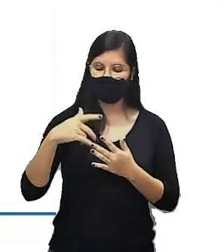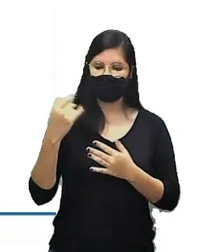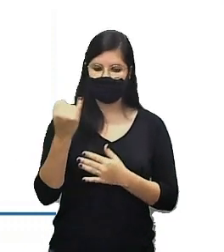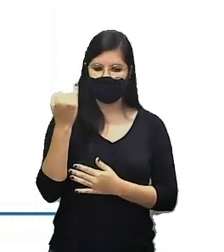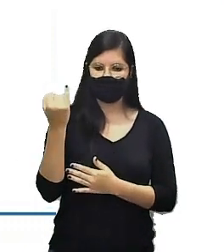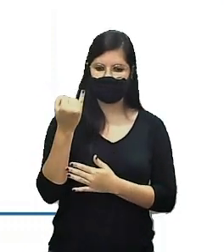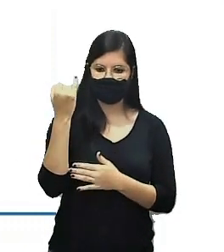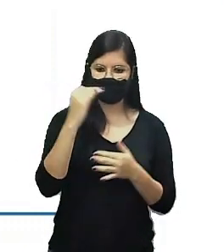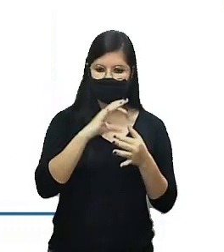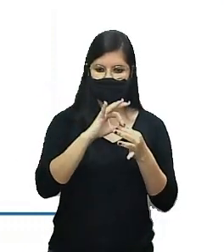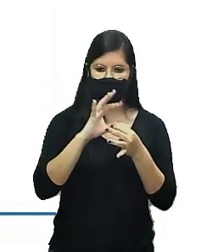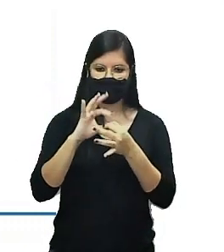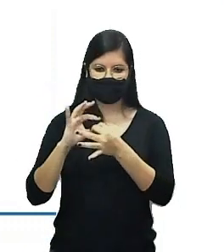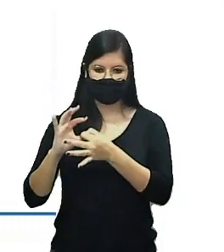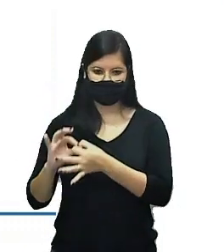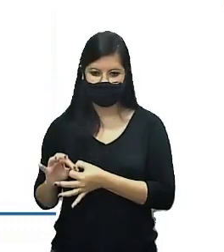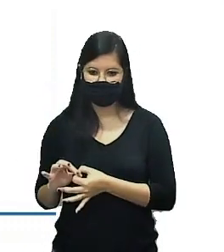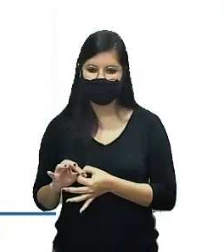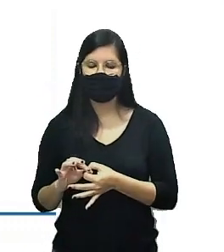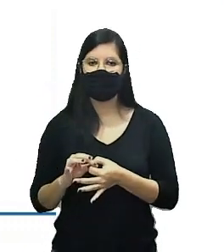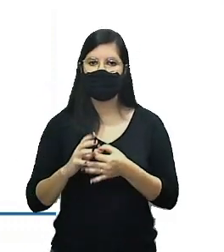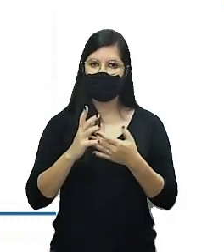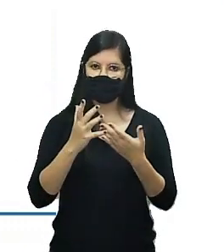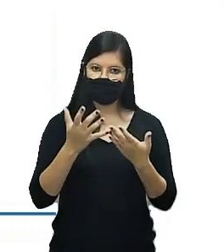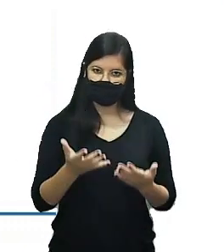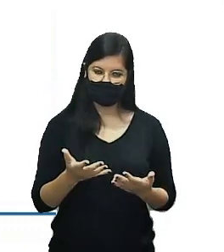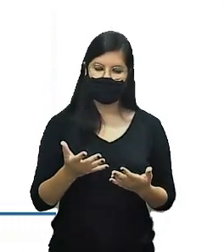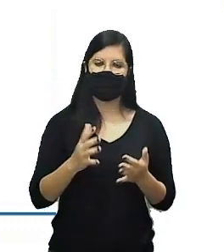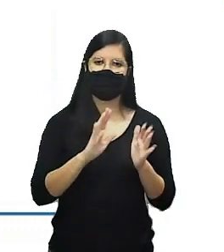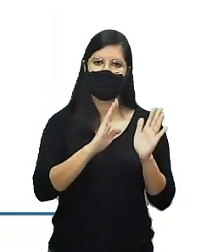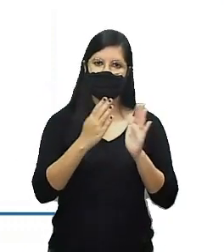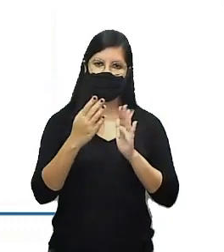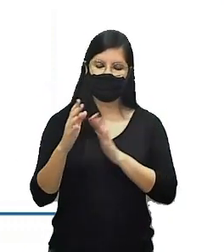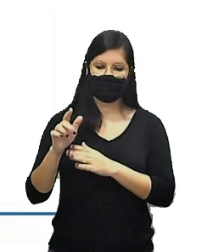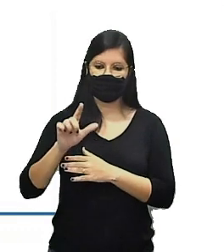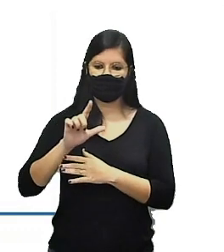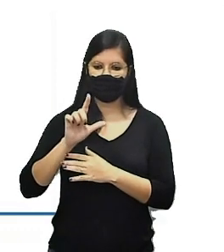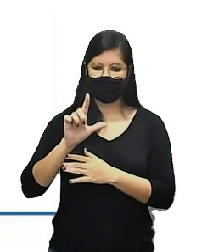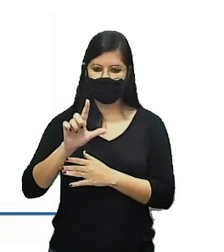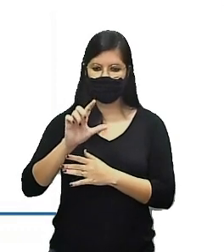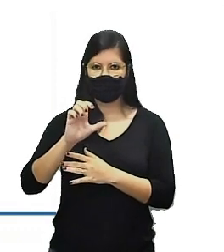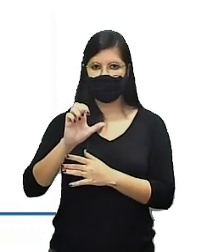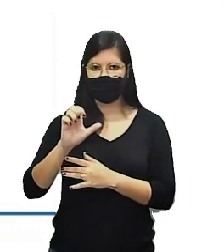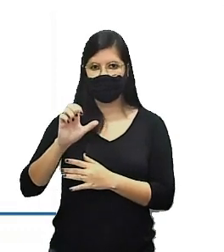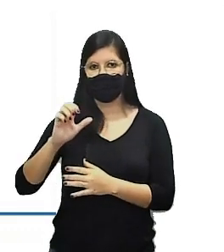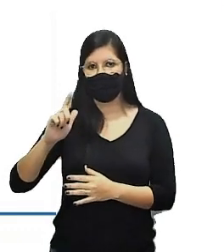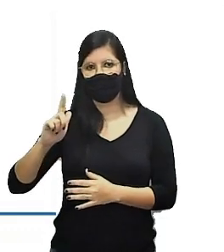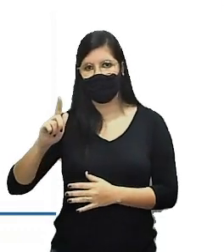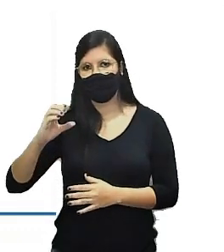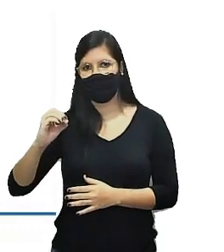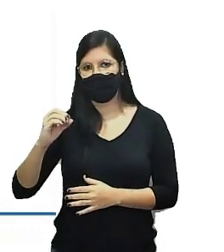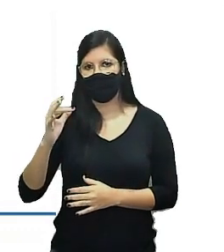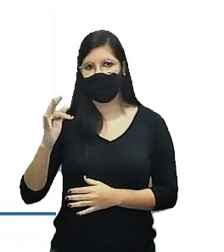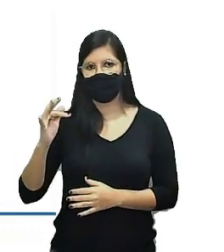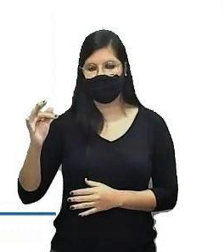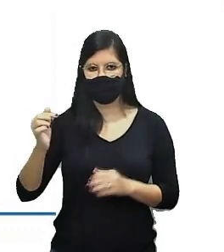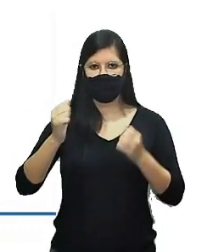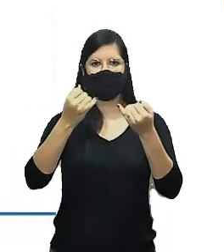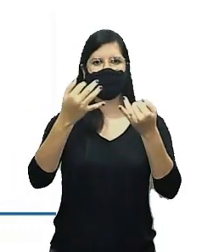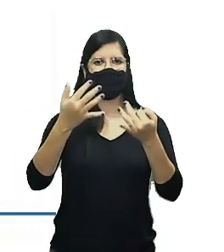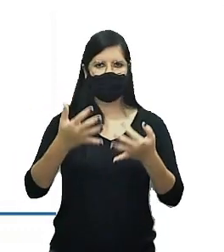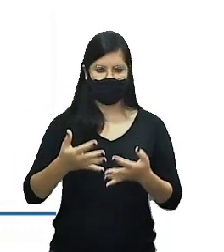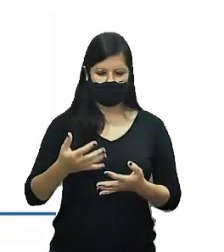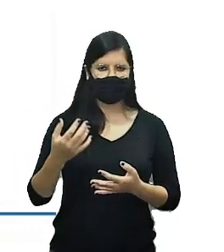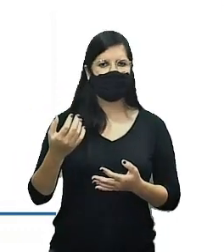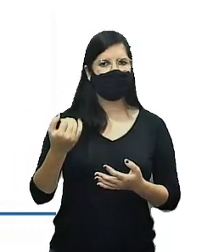nesse contexto que a gente está falando desse histórico da biblioteca, que é o Jacques Legoff. Né? E ele fala uma coisa que é muito